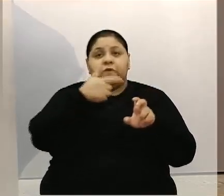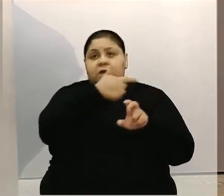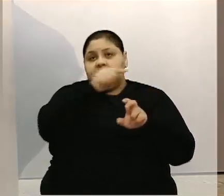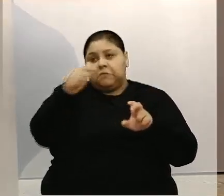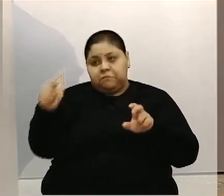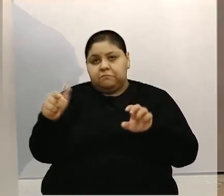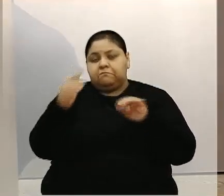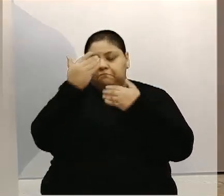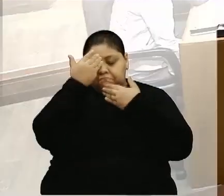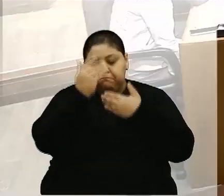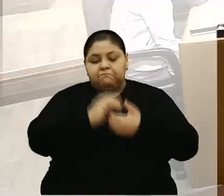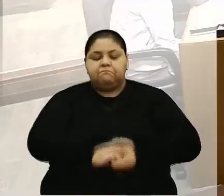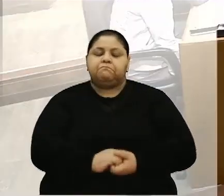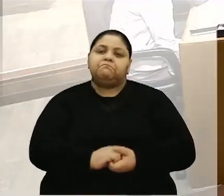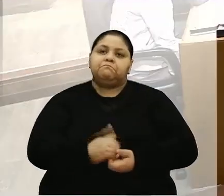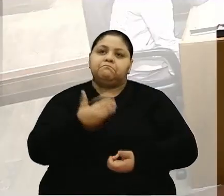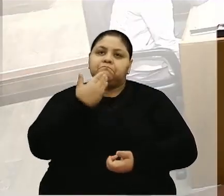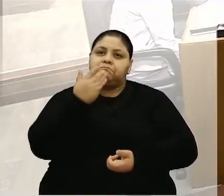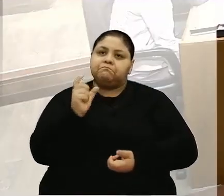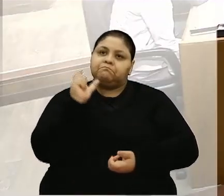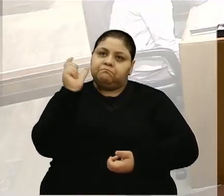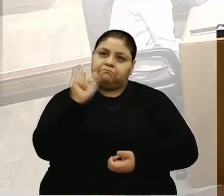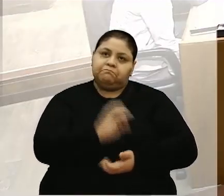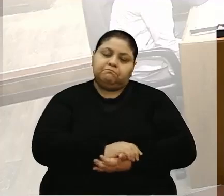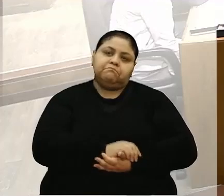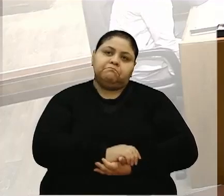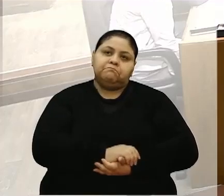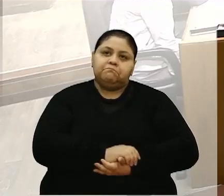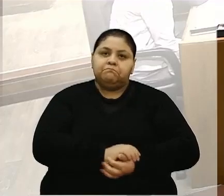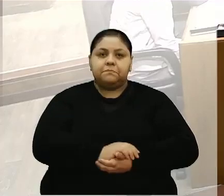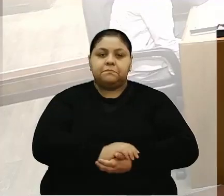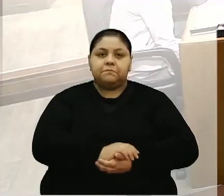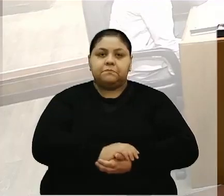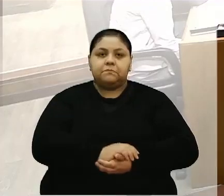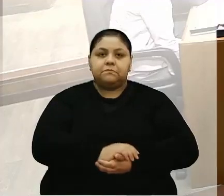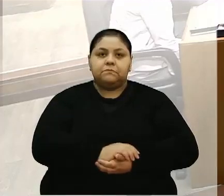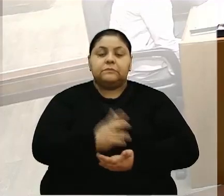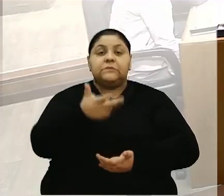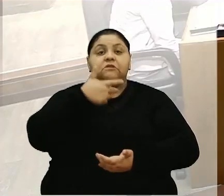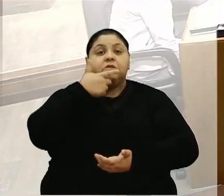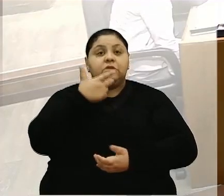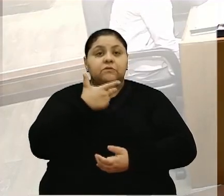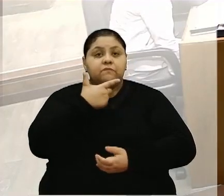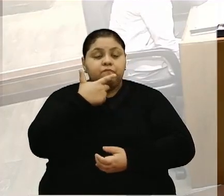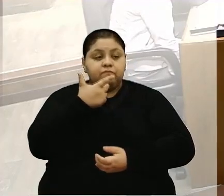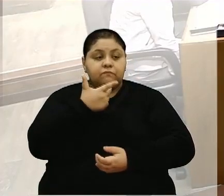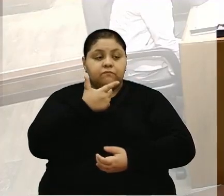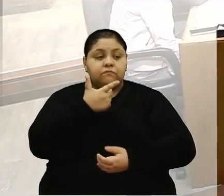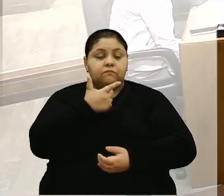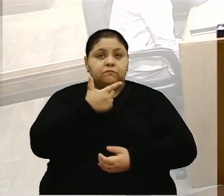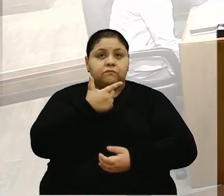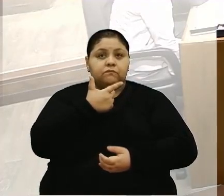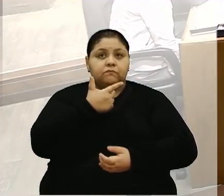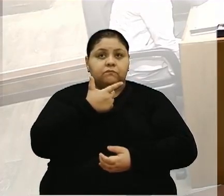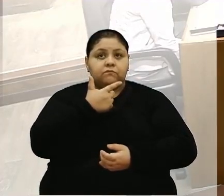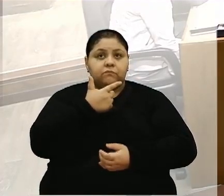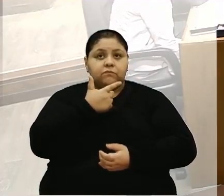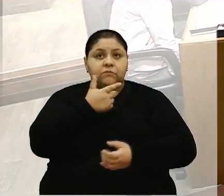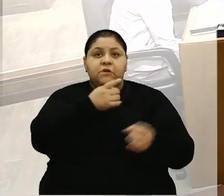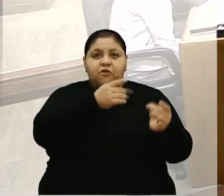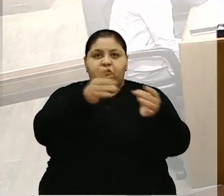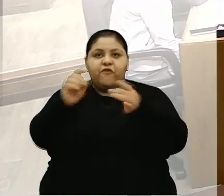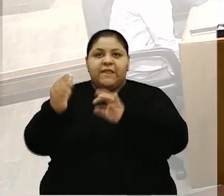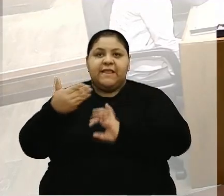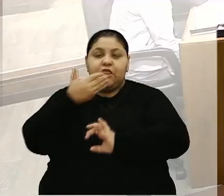assuntos. Obrigado, hein? Essa palavra. Obrigado, vereador Cadore. Dizer que daqui a uns dias eu vou estar vendendo mel também,